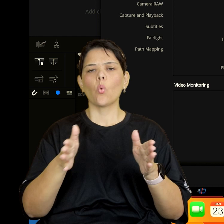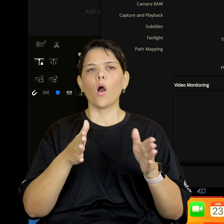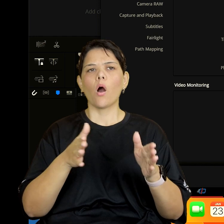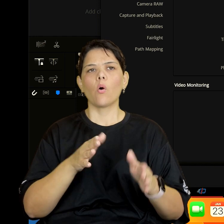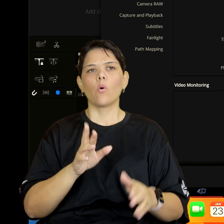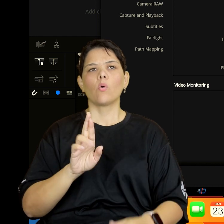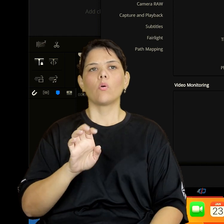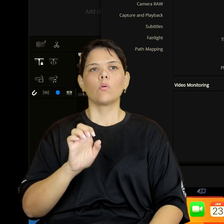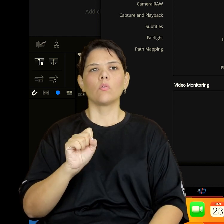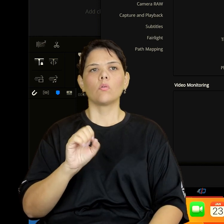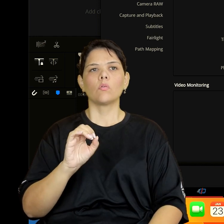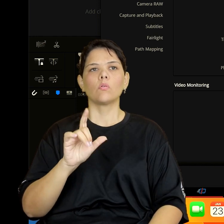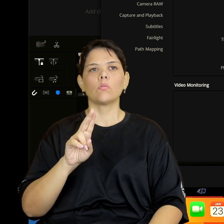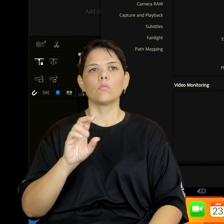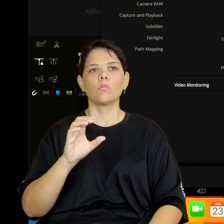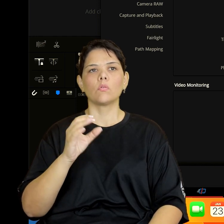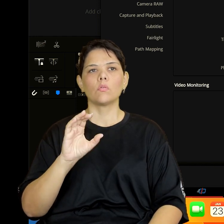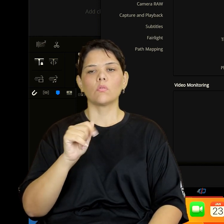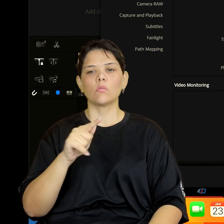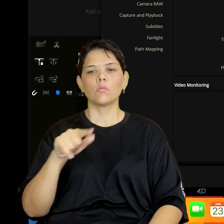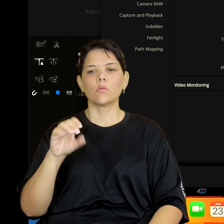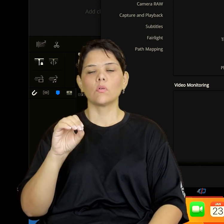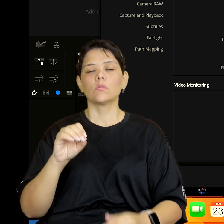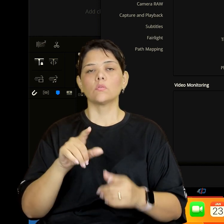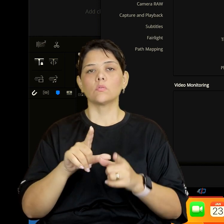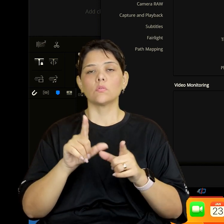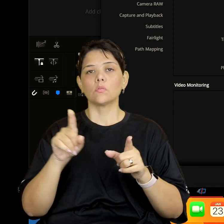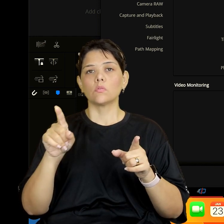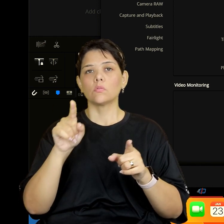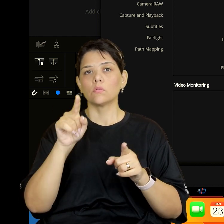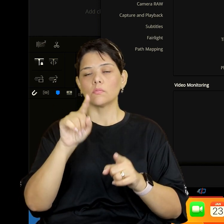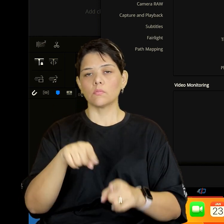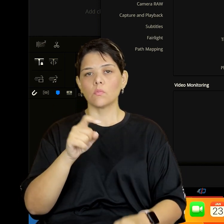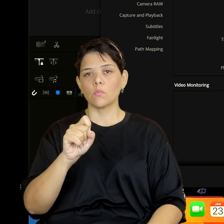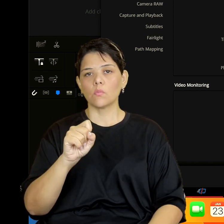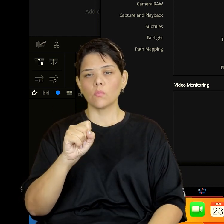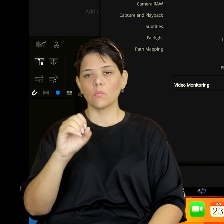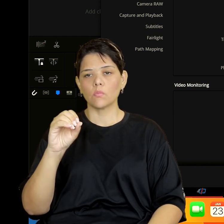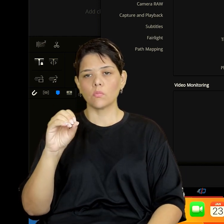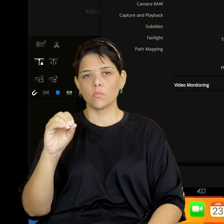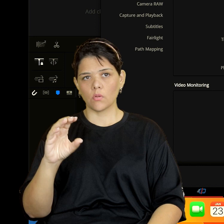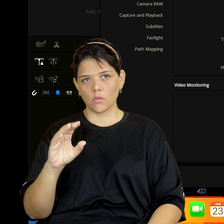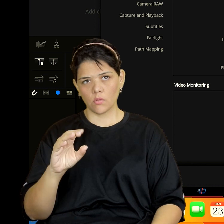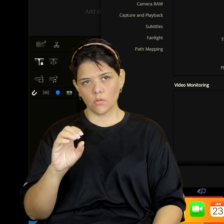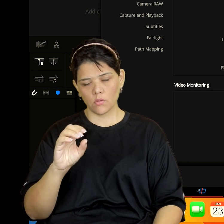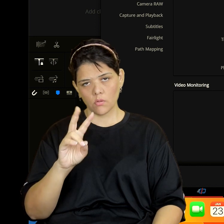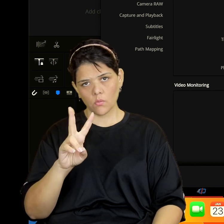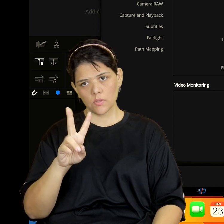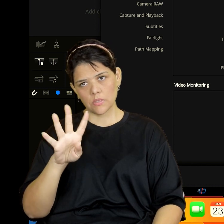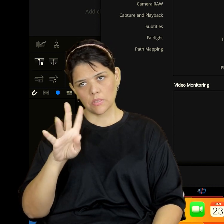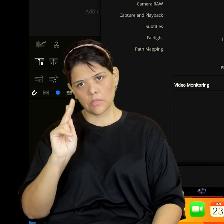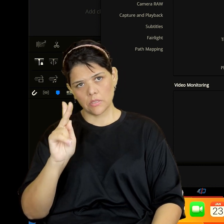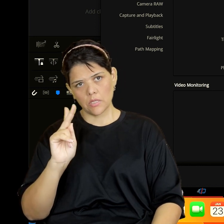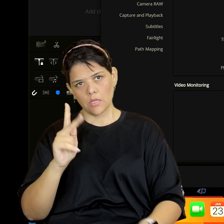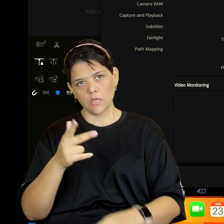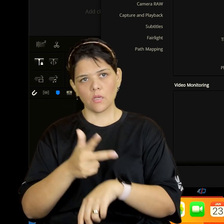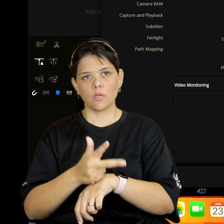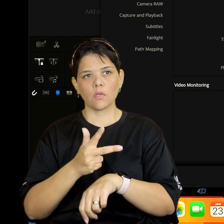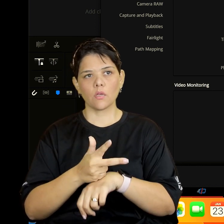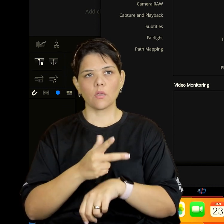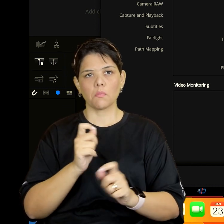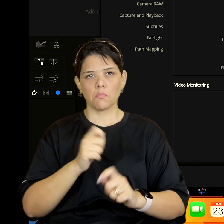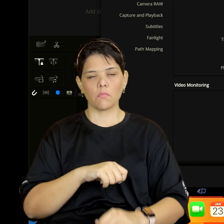Então, normalmente, dependendo da sua câmera, deve vir em 1080, alguma coisa assim. Se você tiver uma câmera 2K, deve vir em 2K. Se você